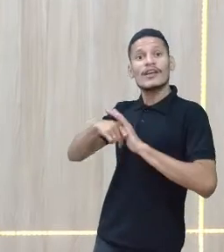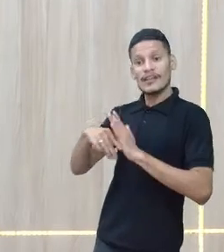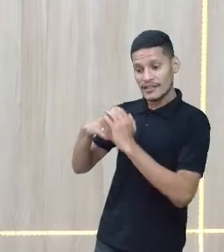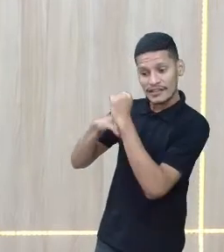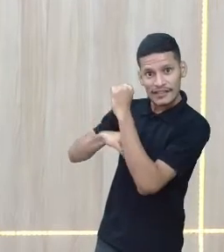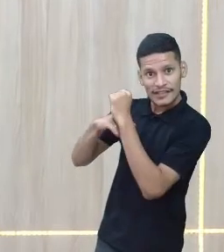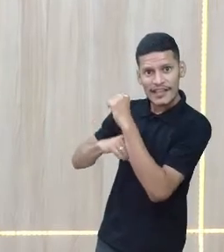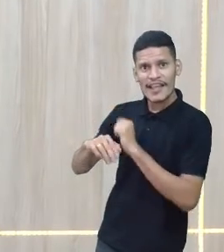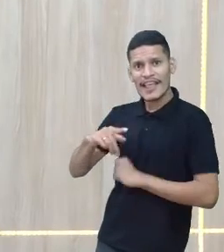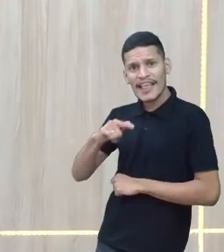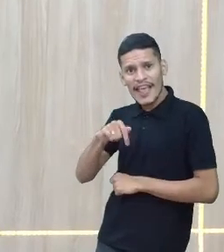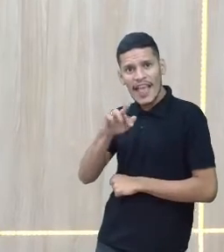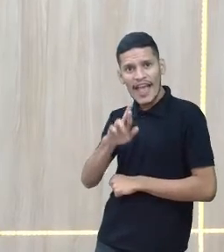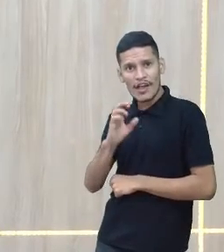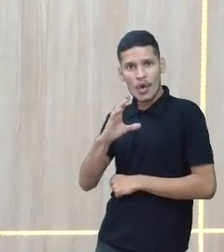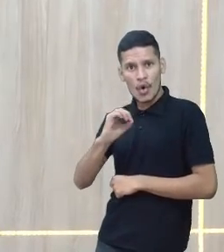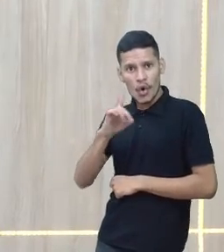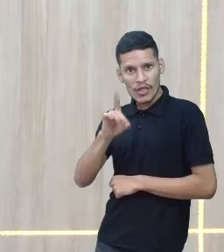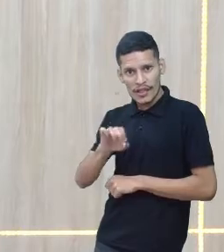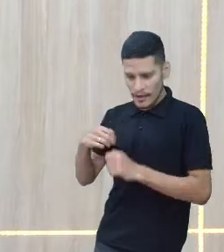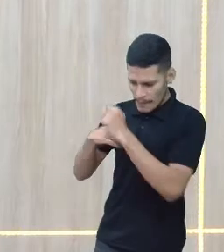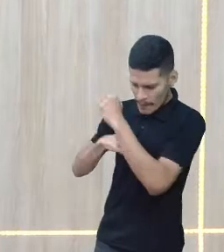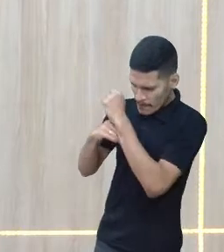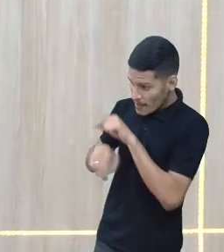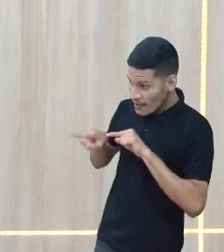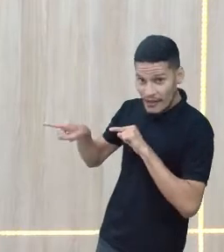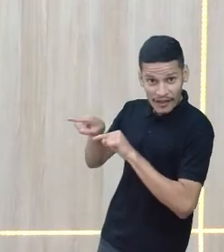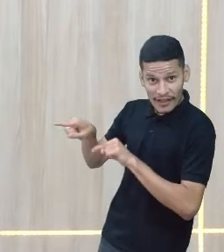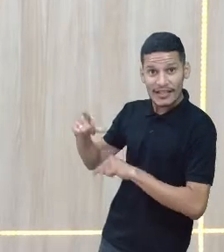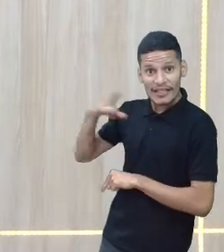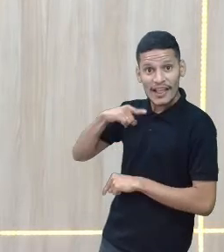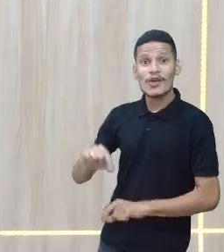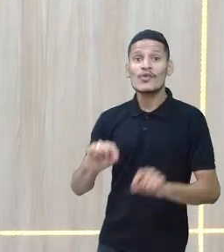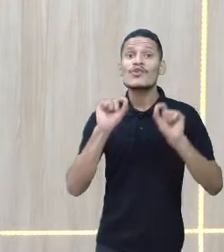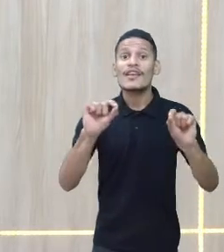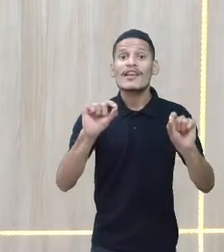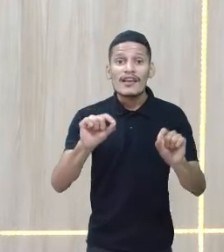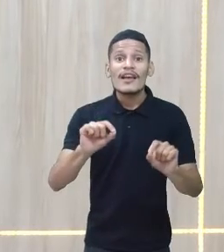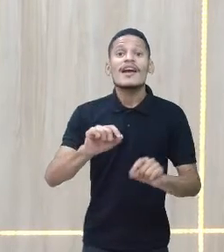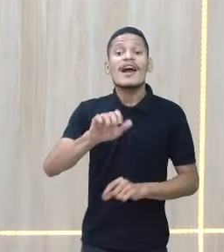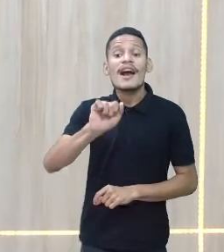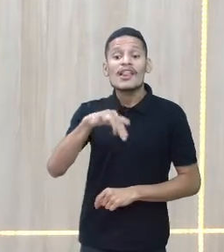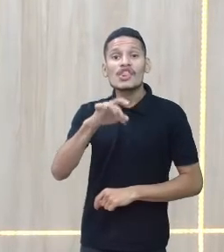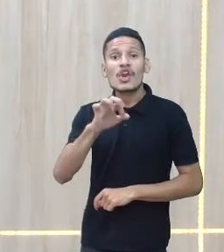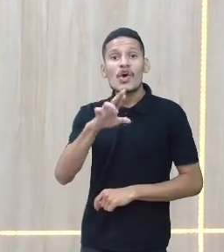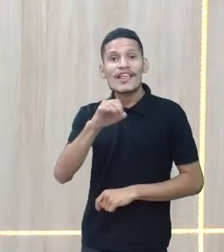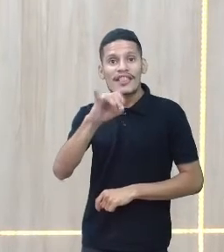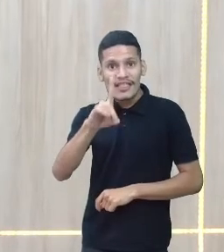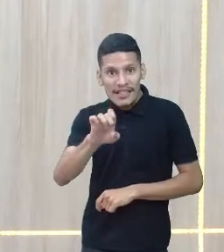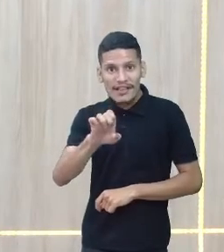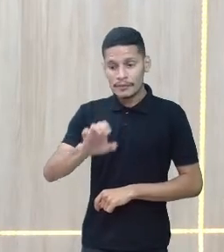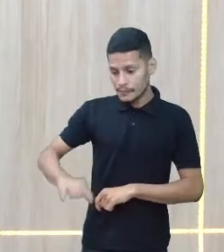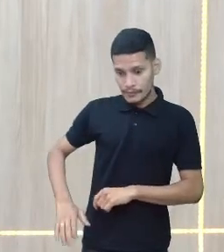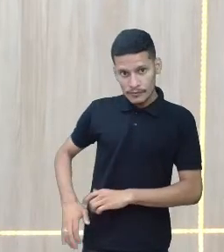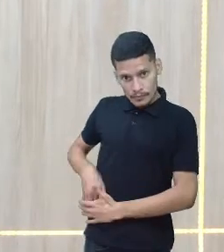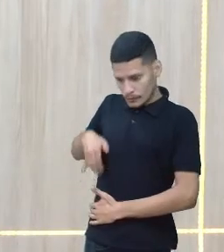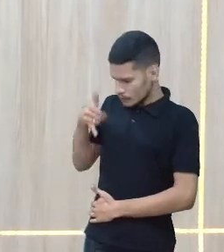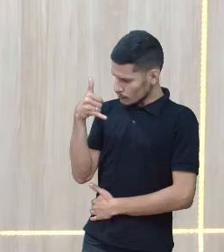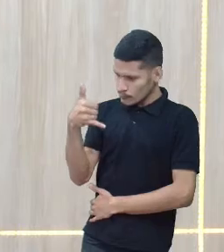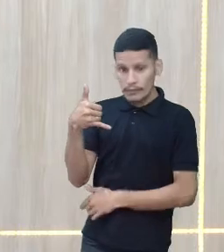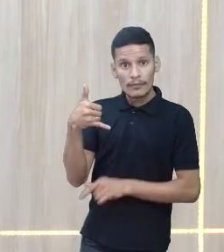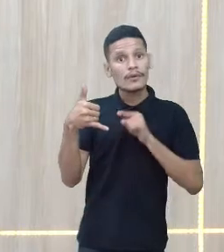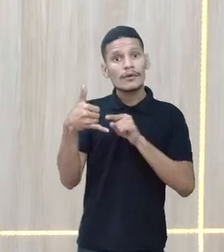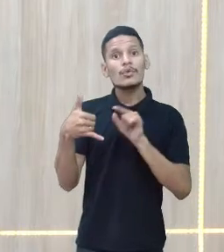estão vendo aí no QR Code aí, né? O QR Code Android. Se teu celular é Android, tu vai